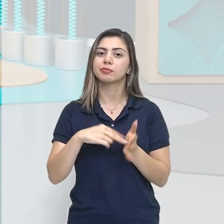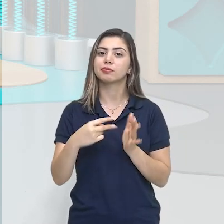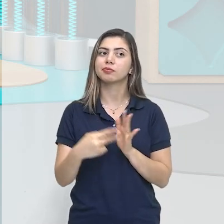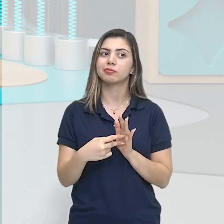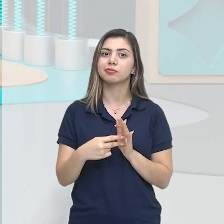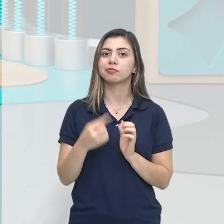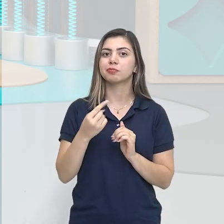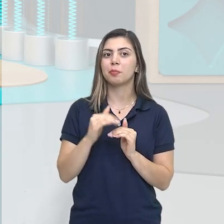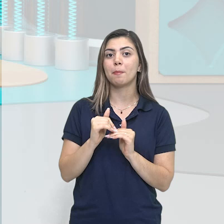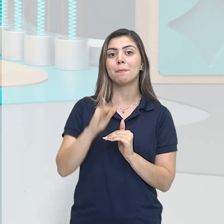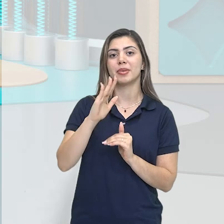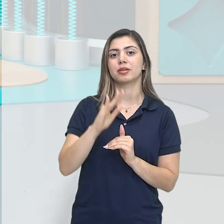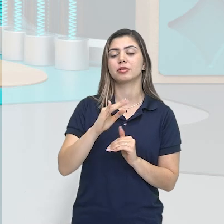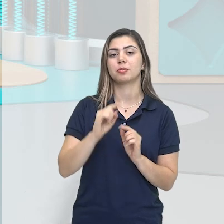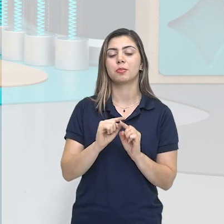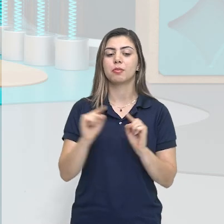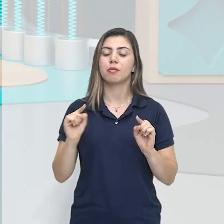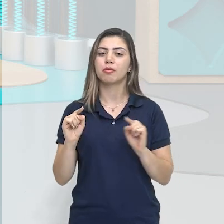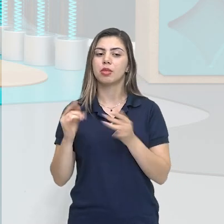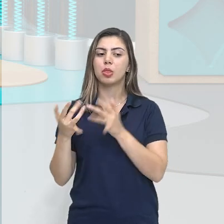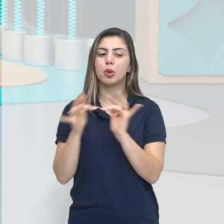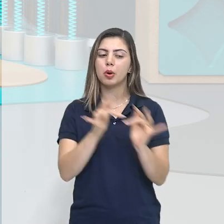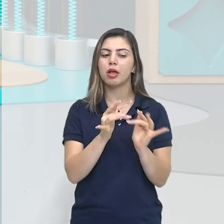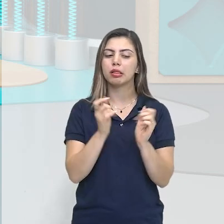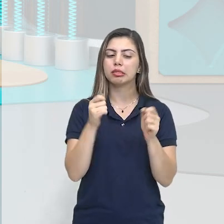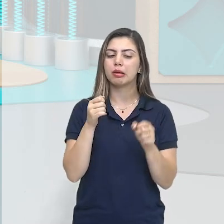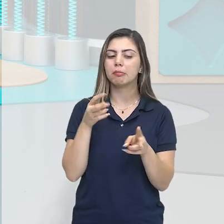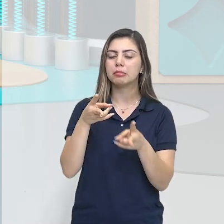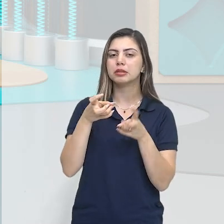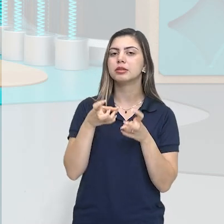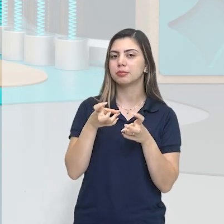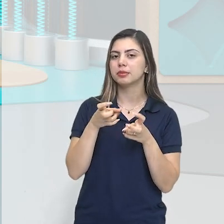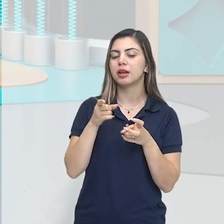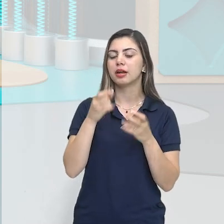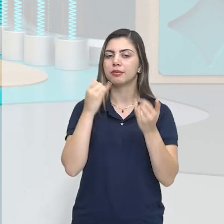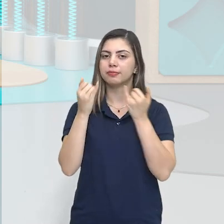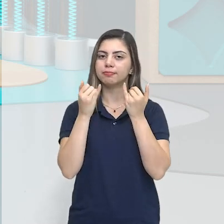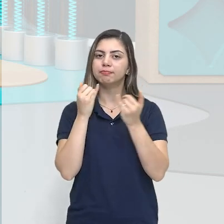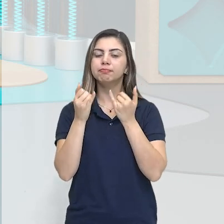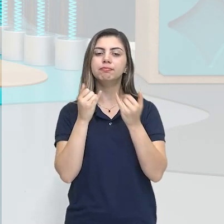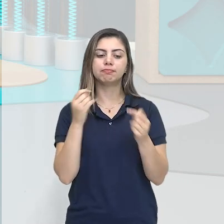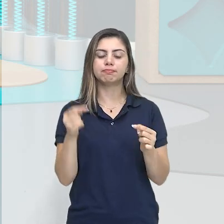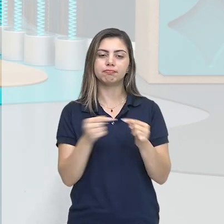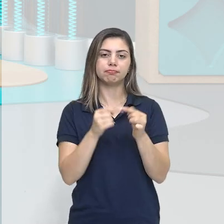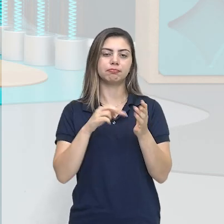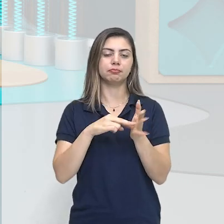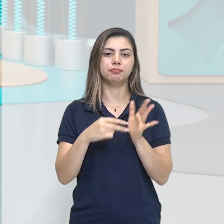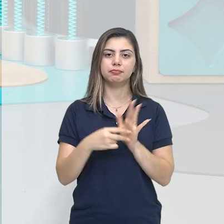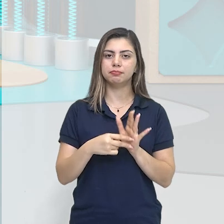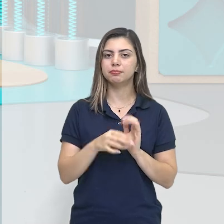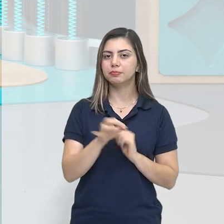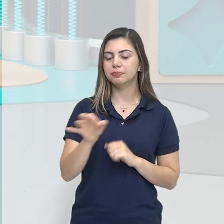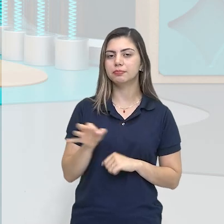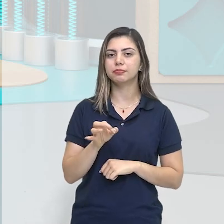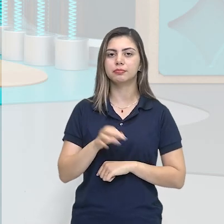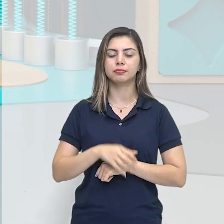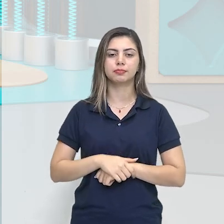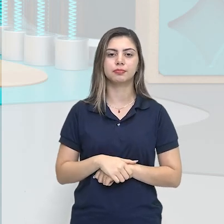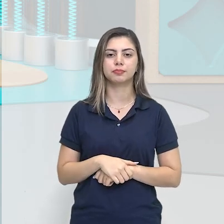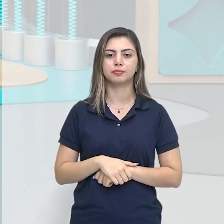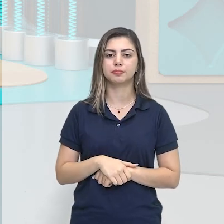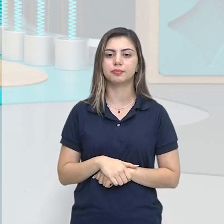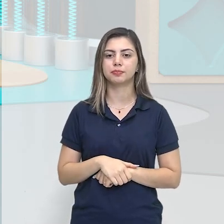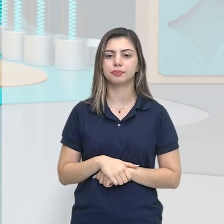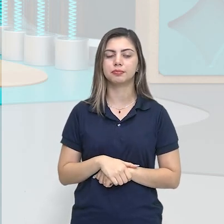sentido. Só que, pelo contexto, a gente consegue chegar à informação exata daquilo que está querendo ser